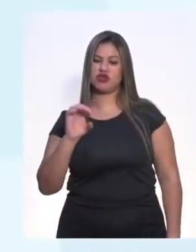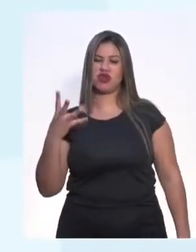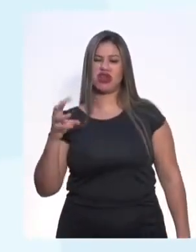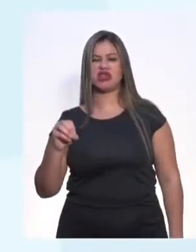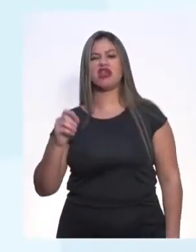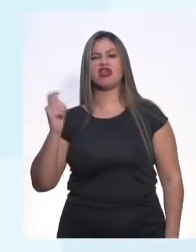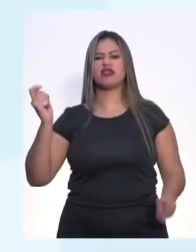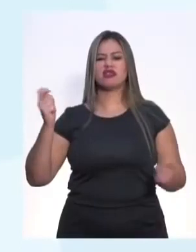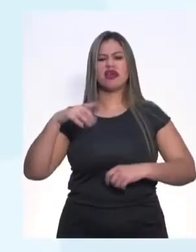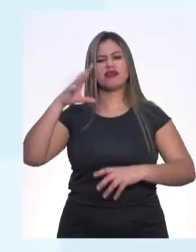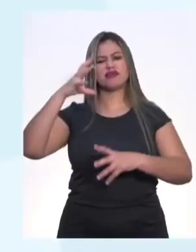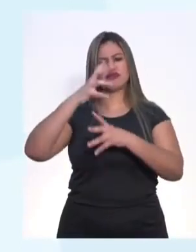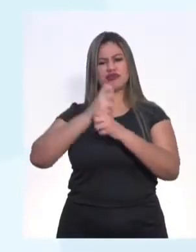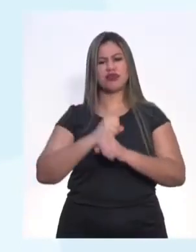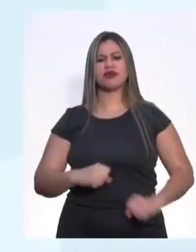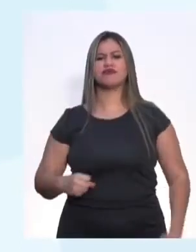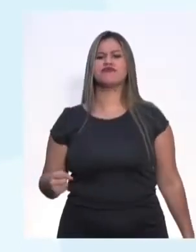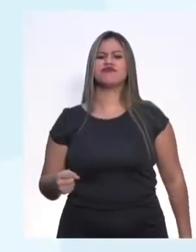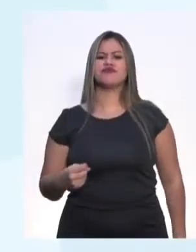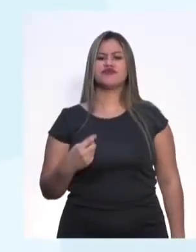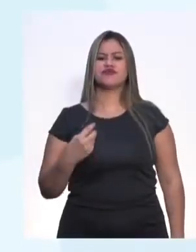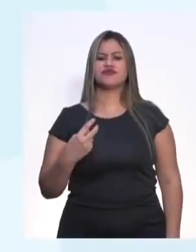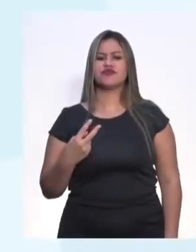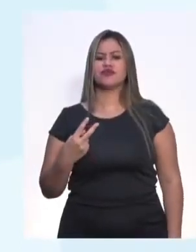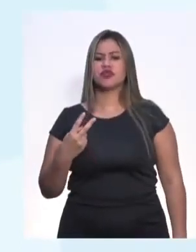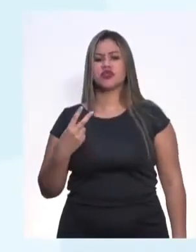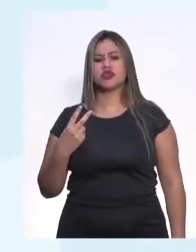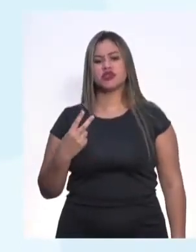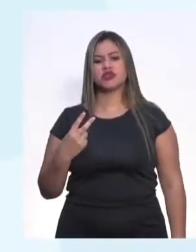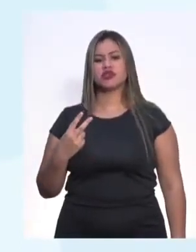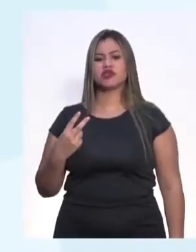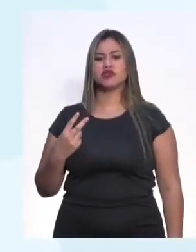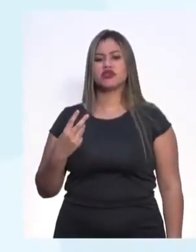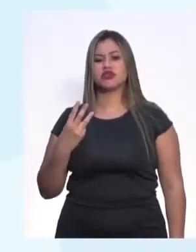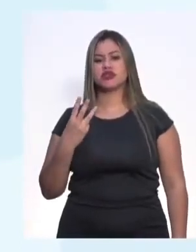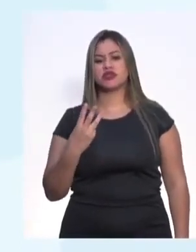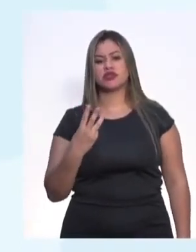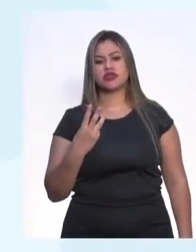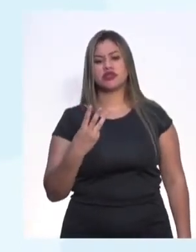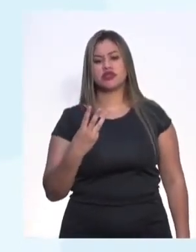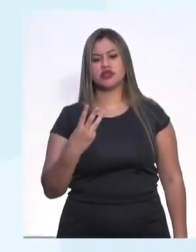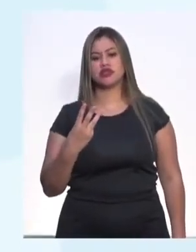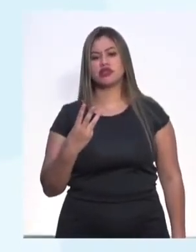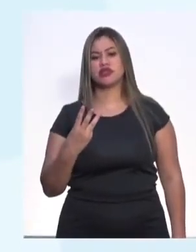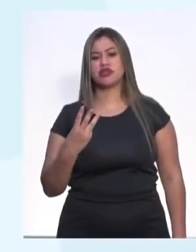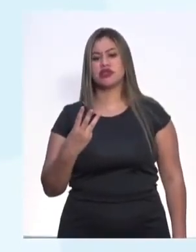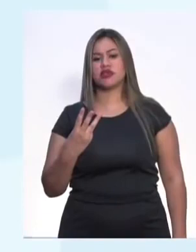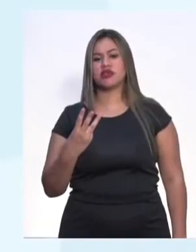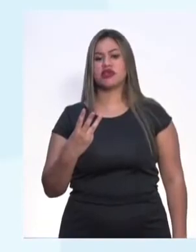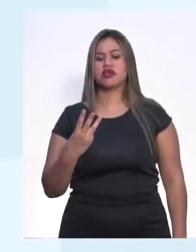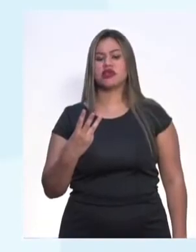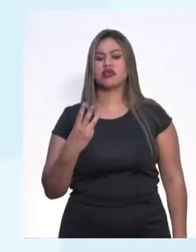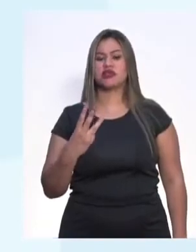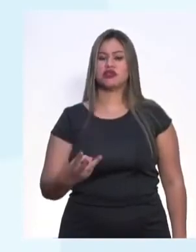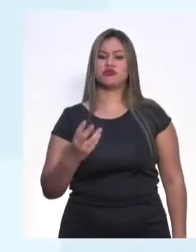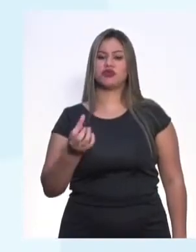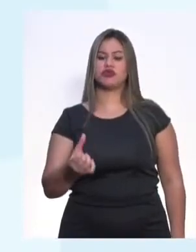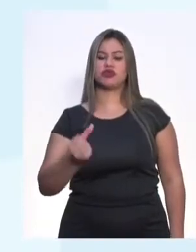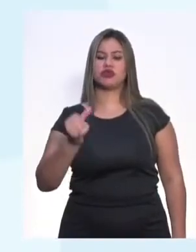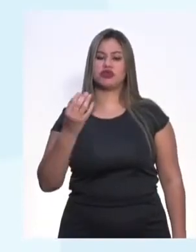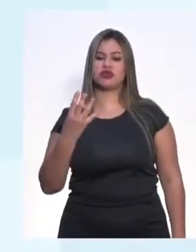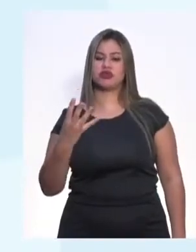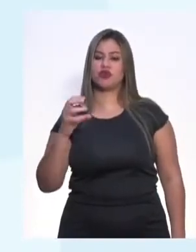dá para fazer de cabeça, né? Aqui, 2.000 mais 1.000 dá 3.000, 600 mais nada dá 600, 40 mais nada, 40.